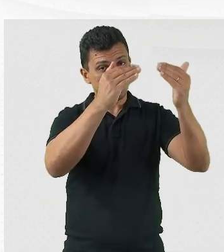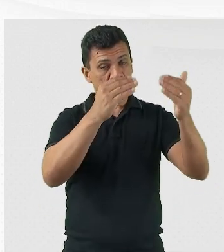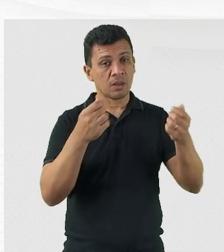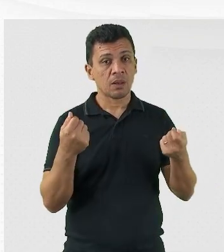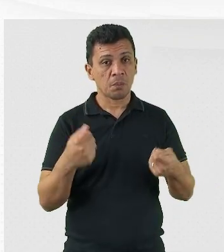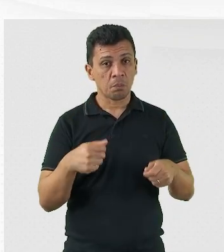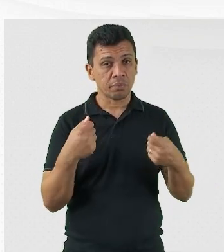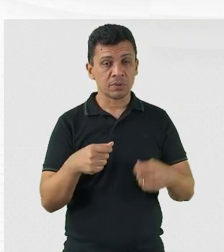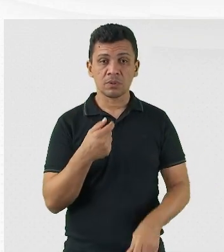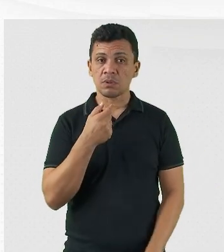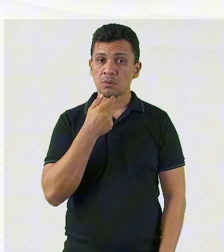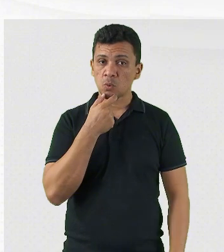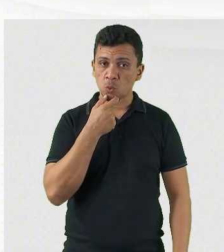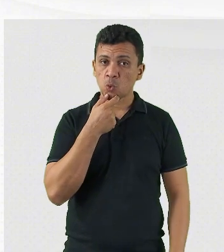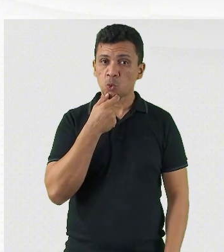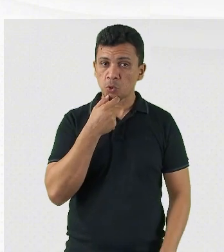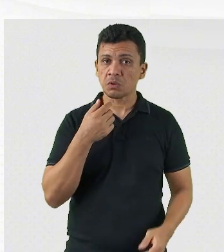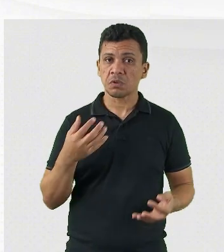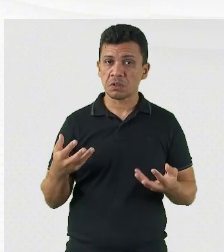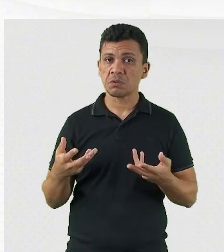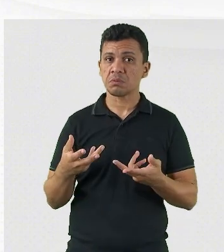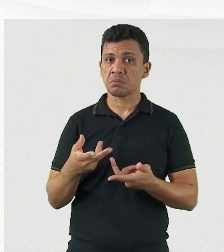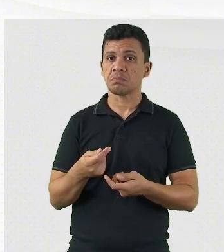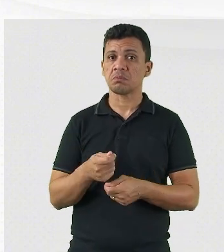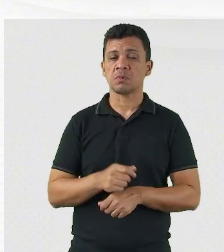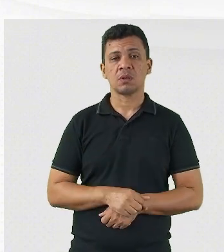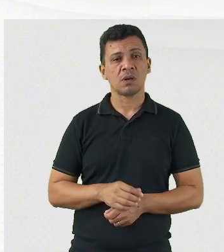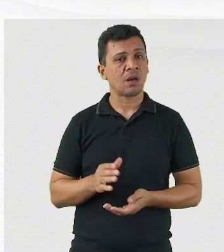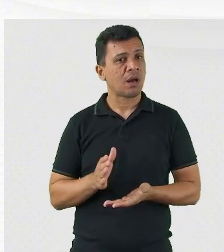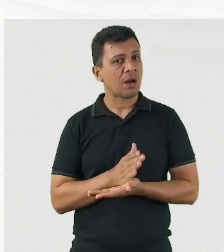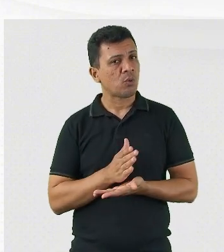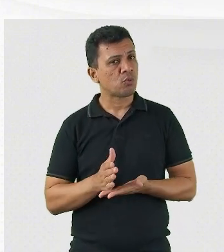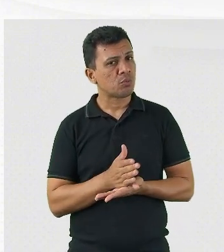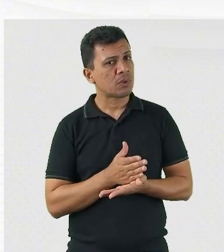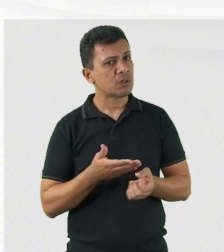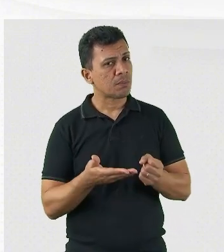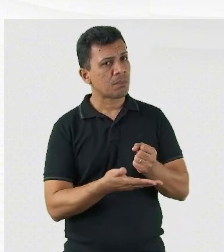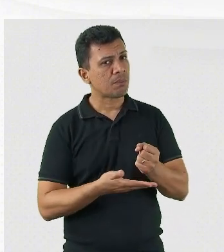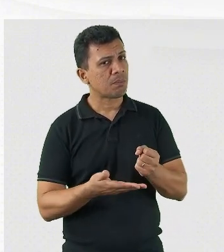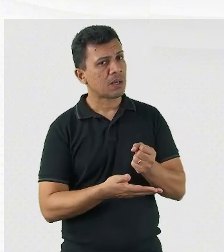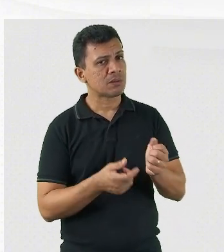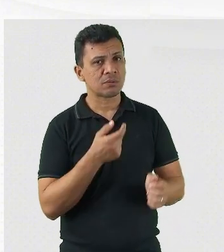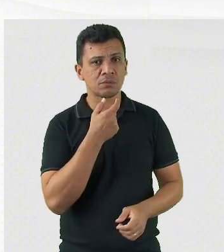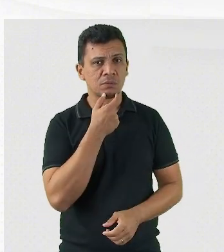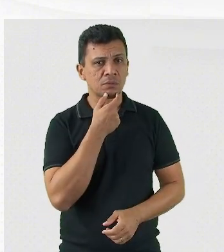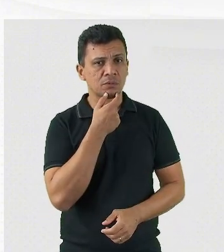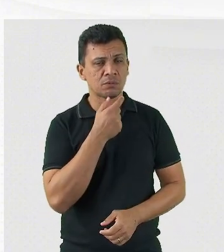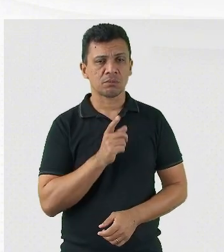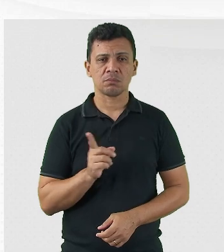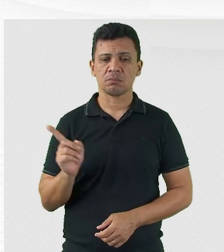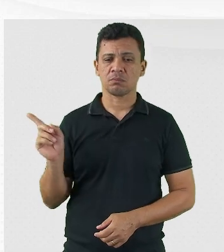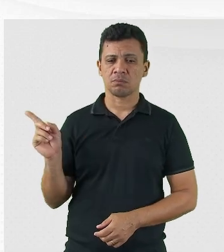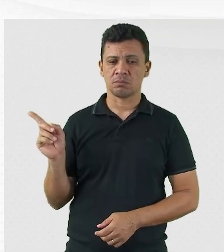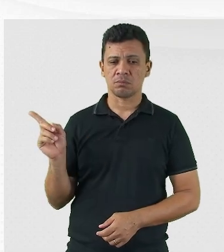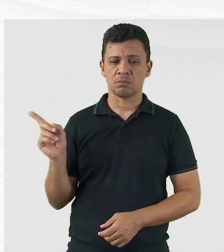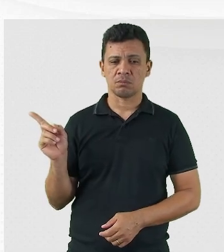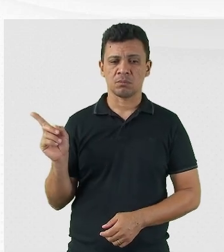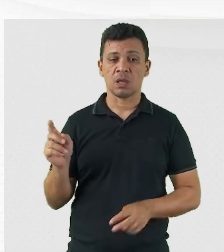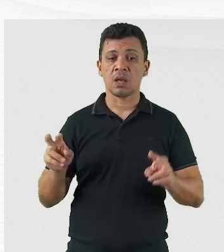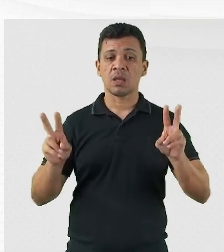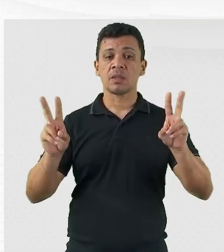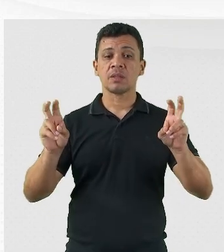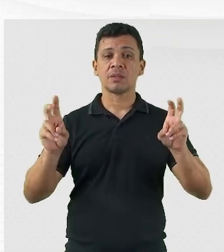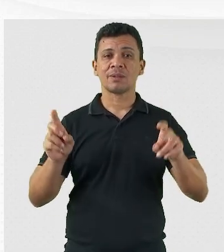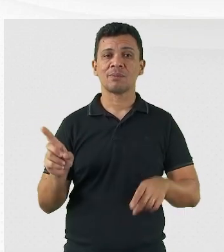um inglês mais intermediário e outras nível básico, tá bom? Então nós temos ali nossa